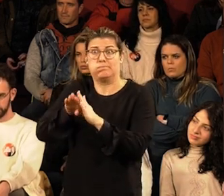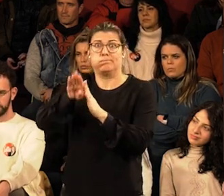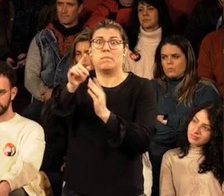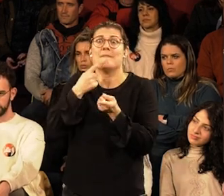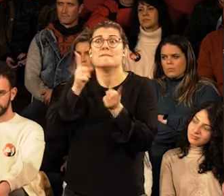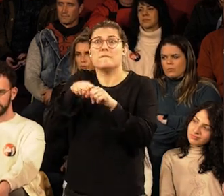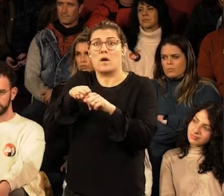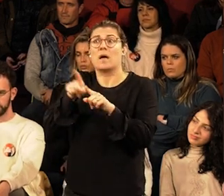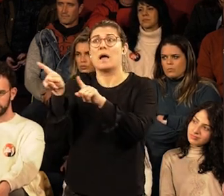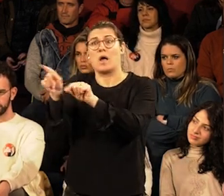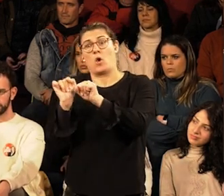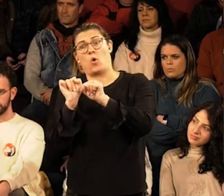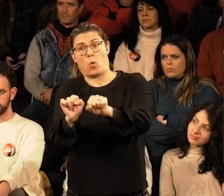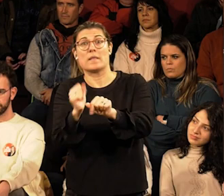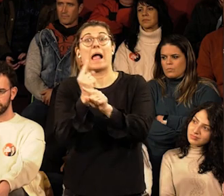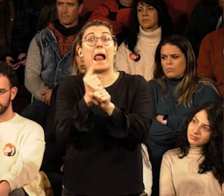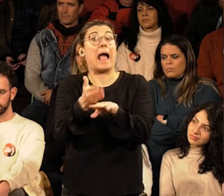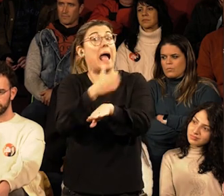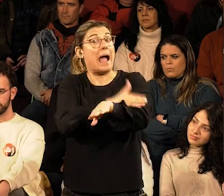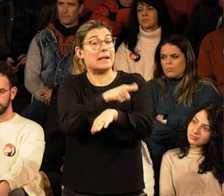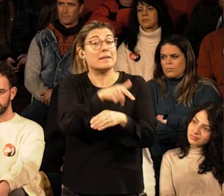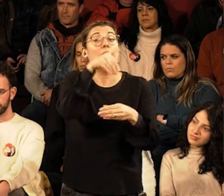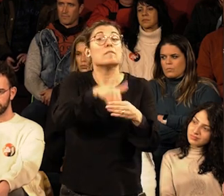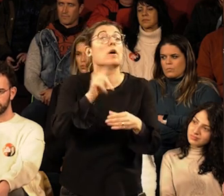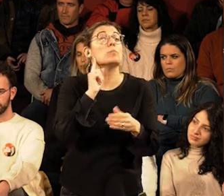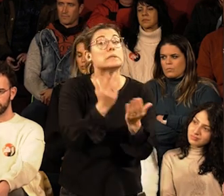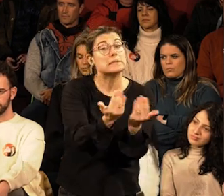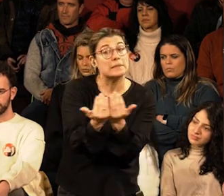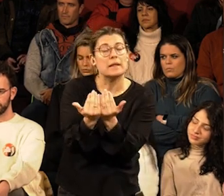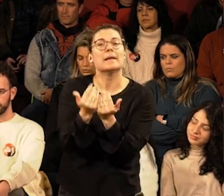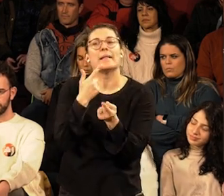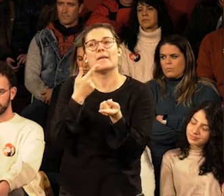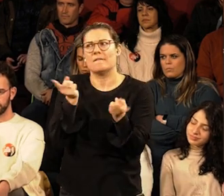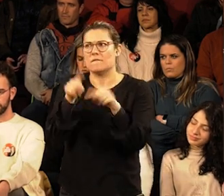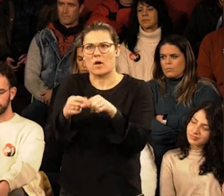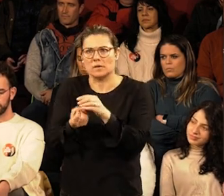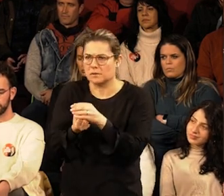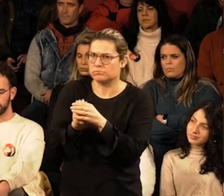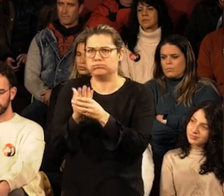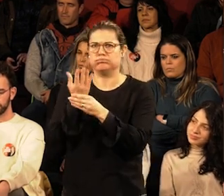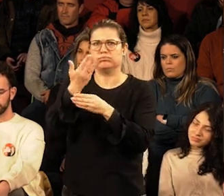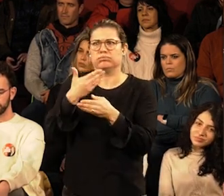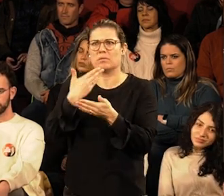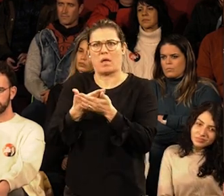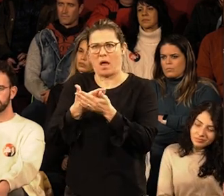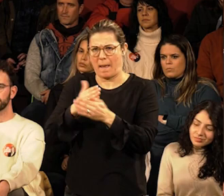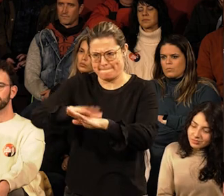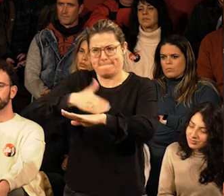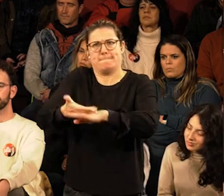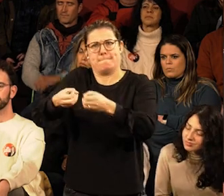direita contra o qual se fez o voto útil emerge destas eleições emergiu